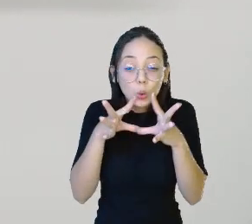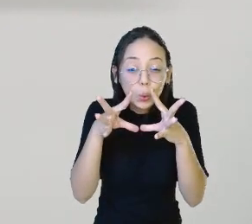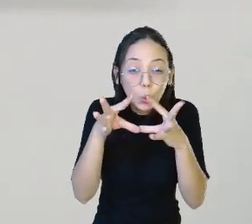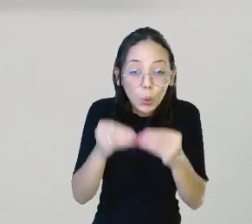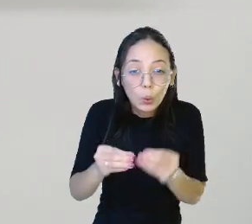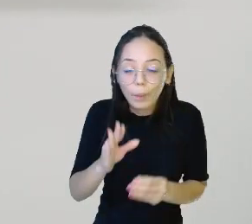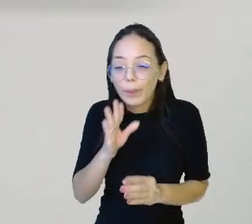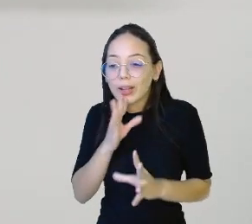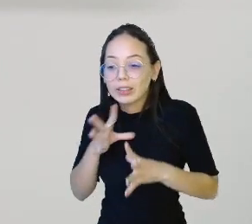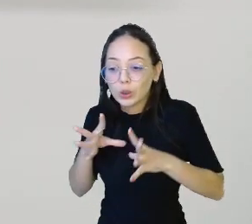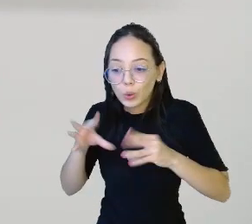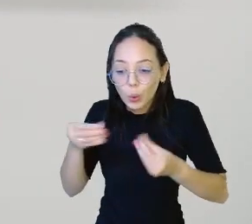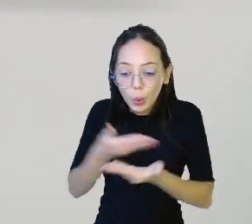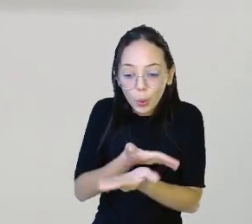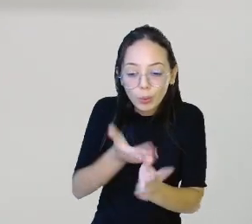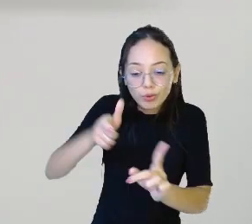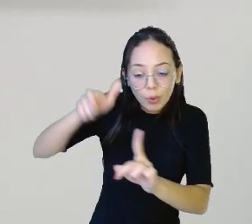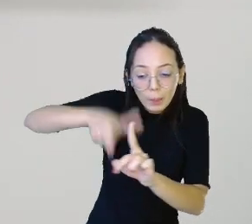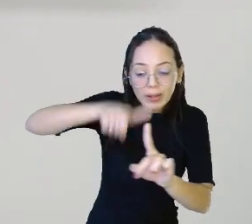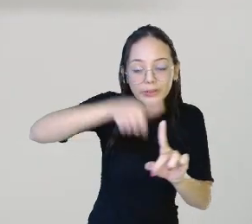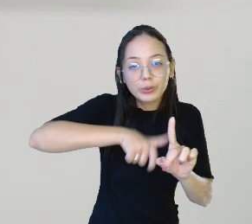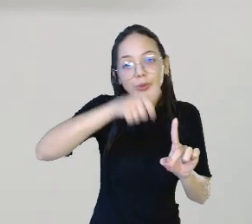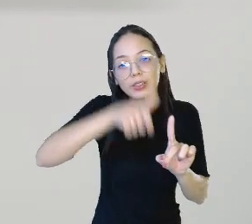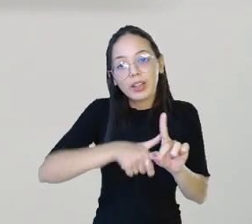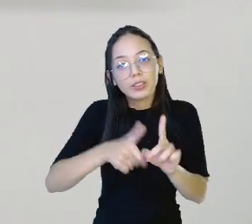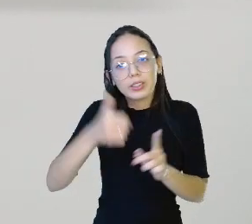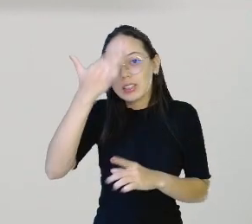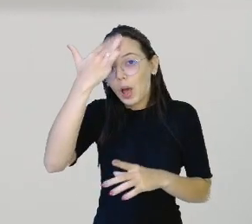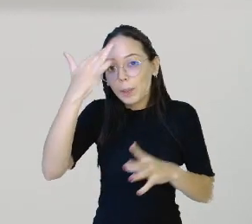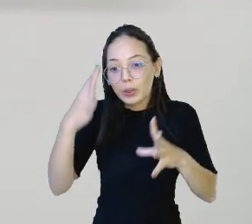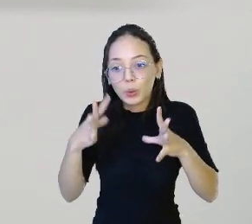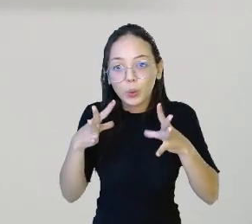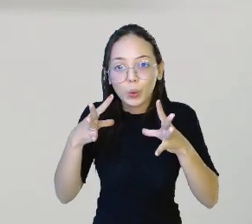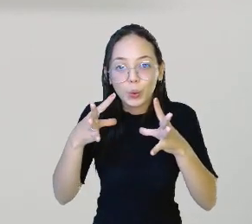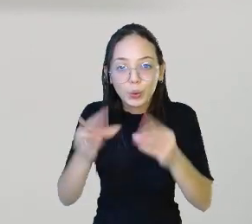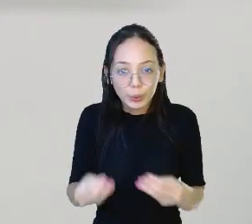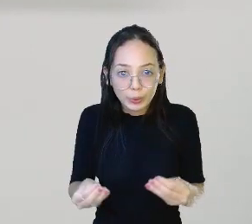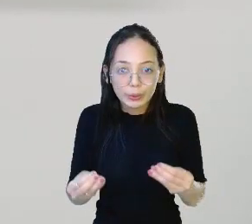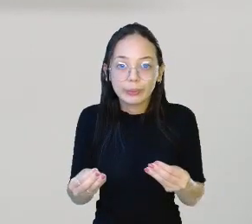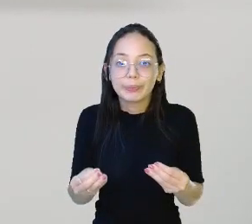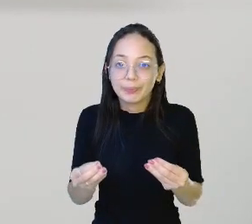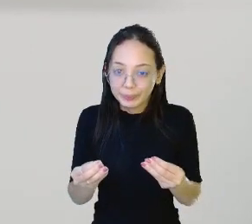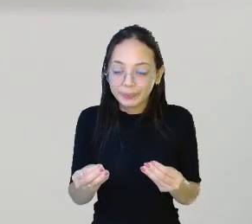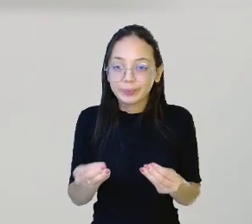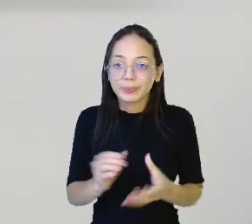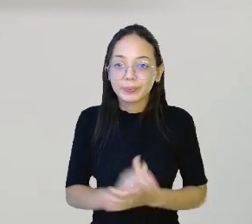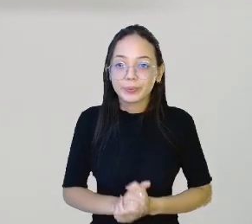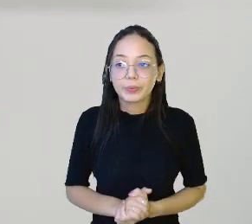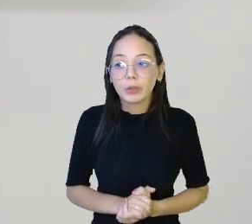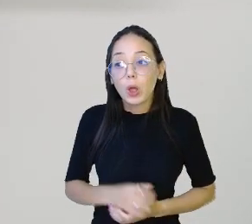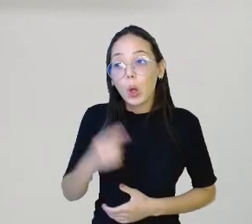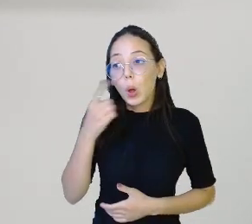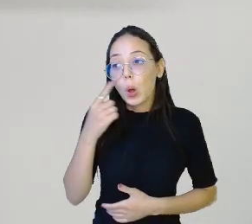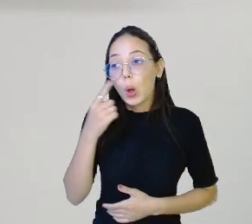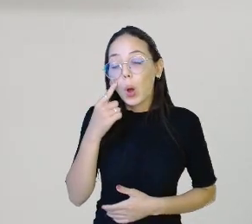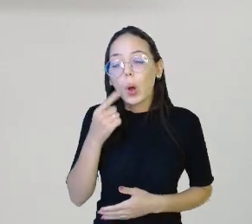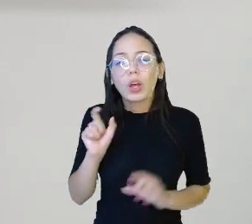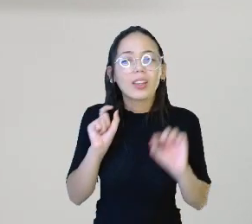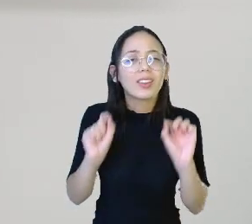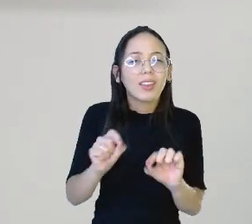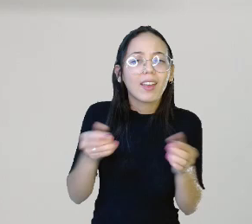as personagens envolvidas. Ele sabe praticamente de tudo. Vamos ver agora quem são